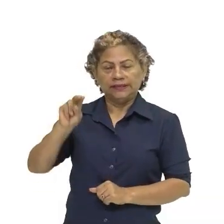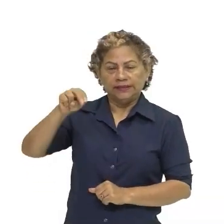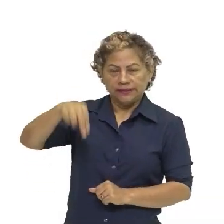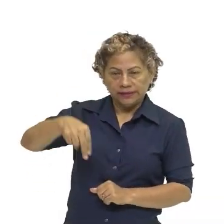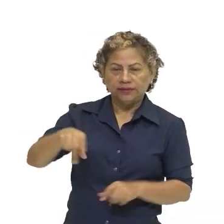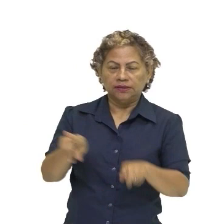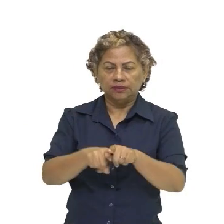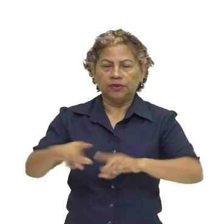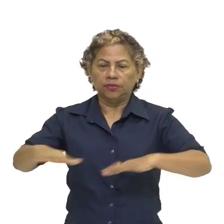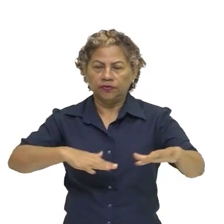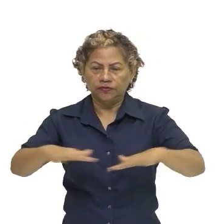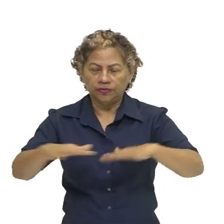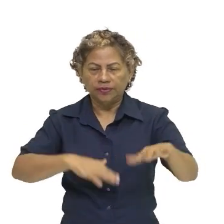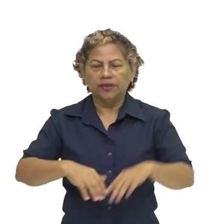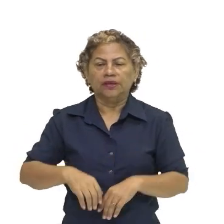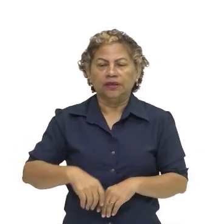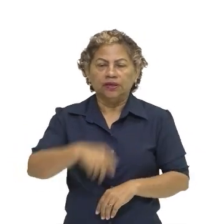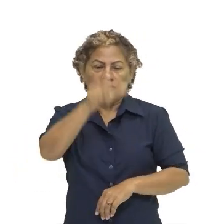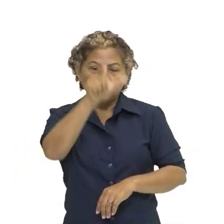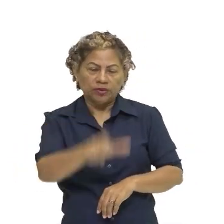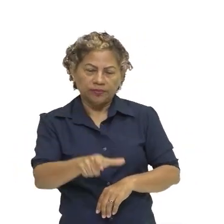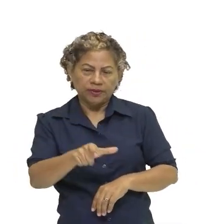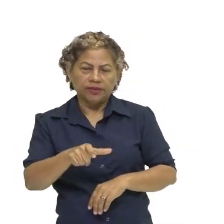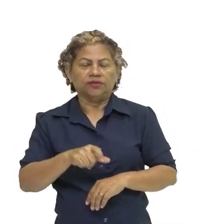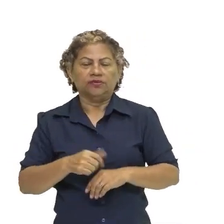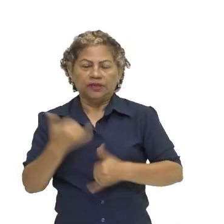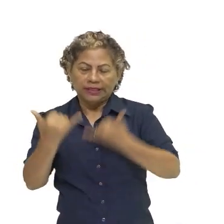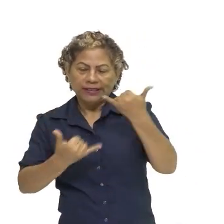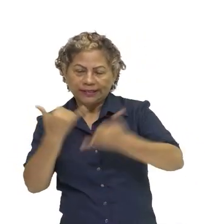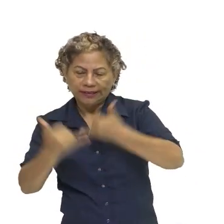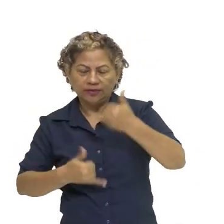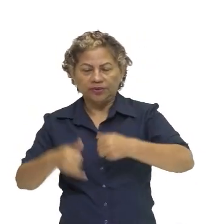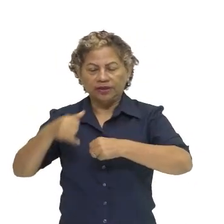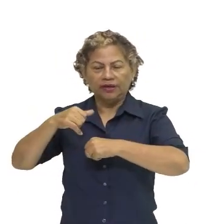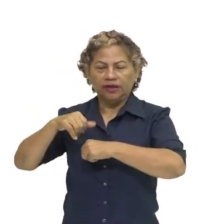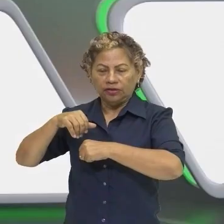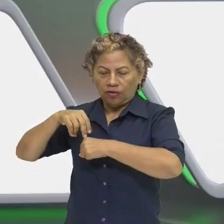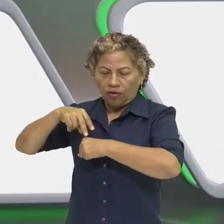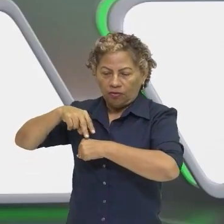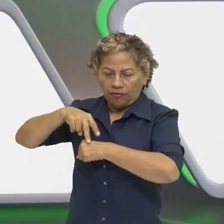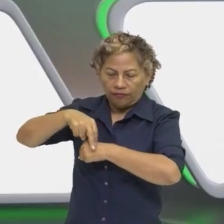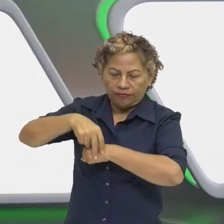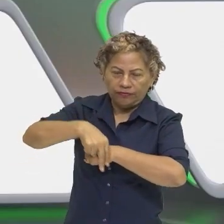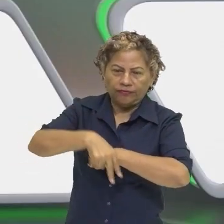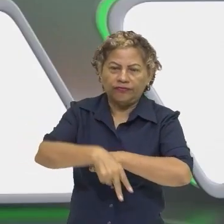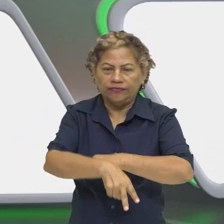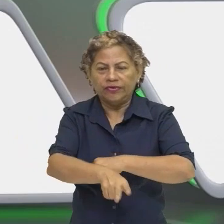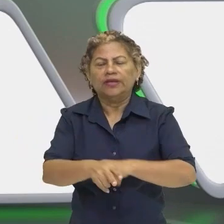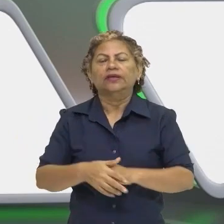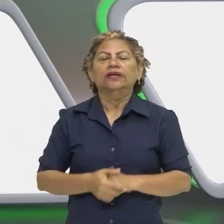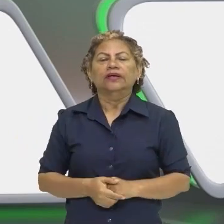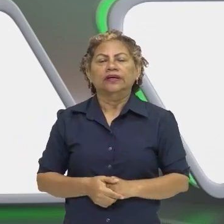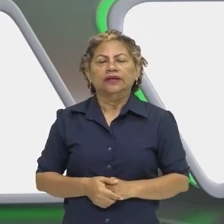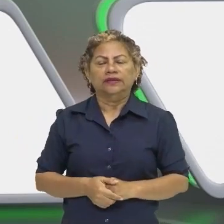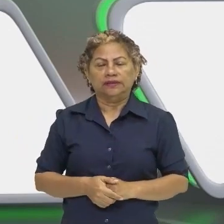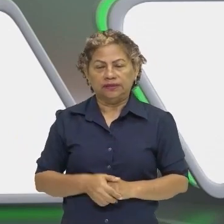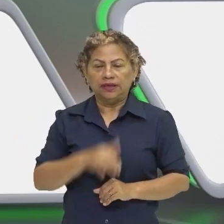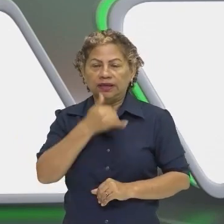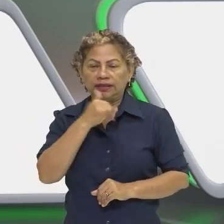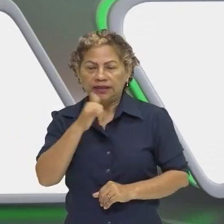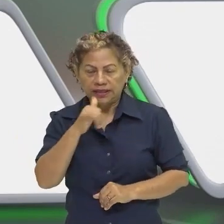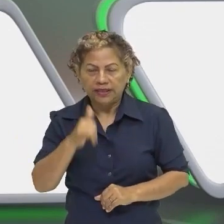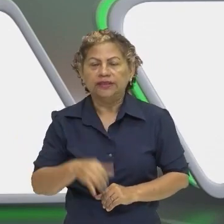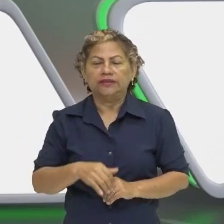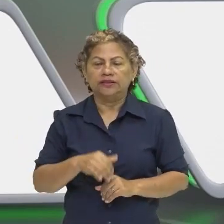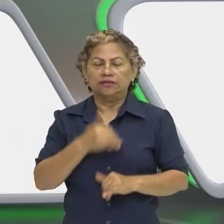movimento de uma pessoa que escorrega num tobogã. A energia elétrica transforma-se em energia